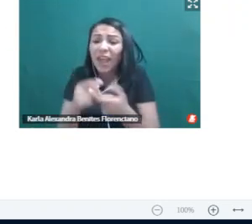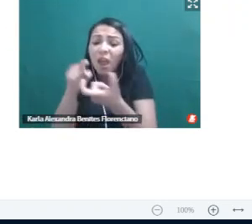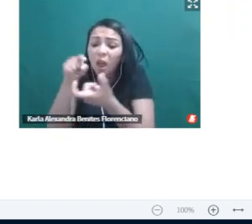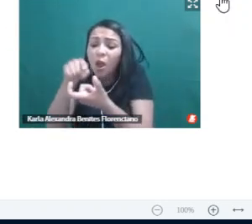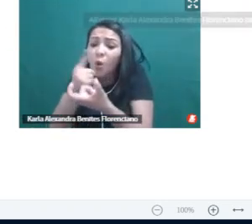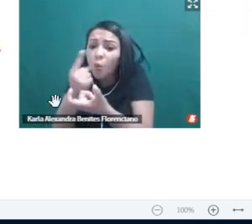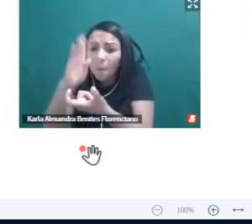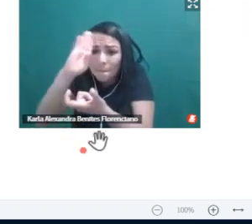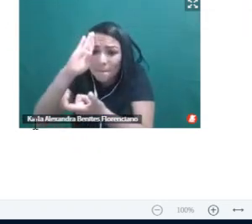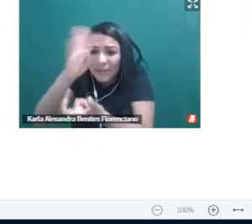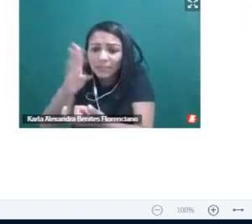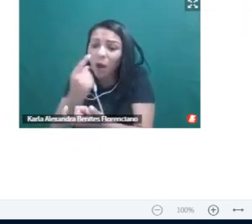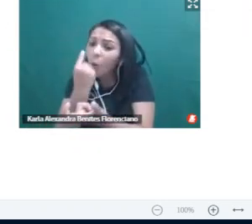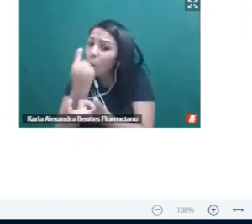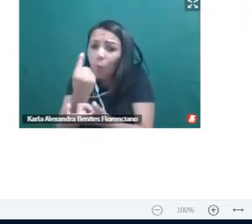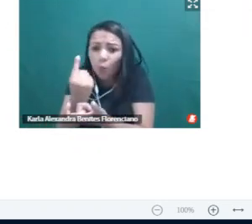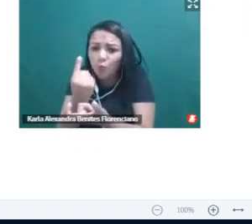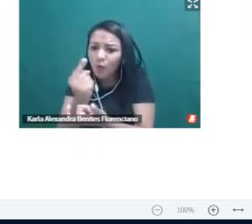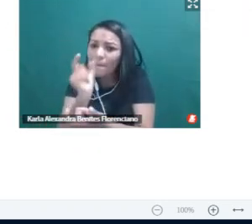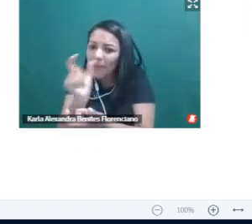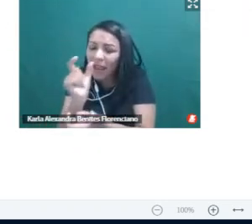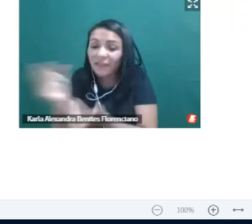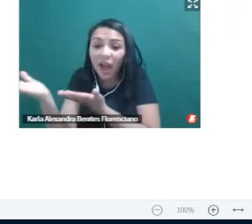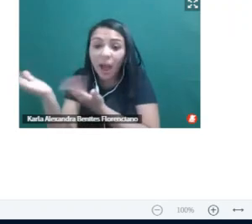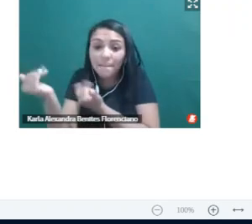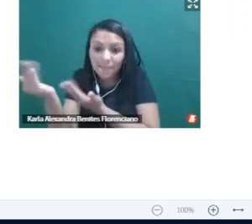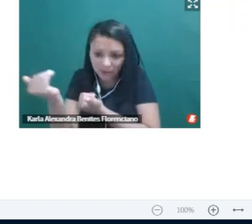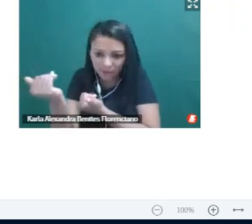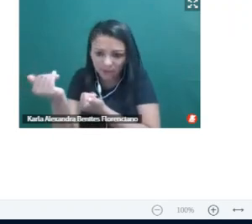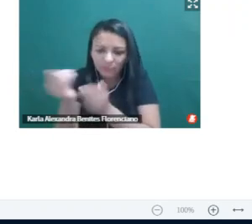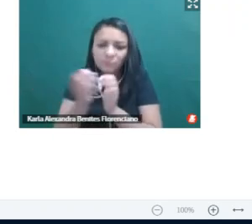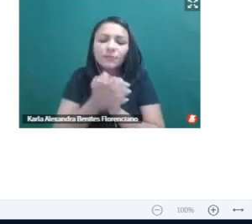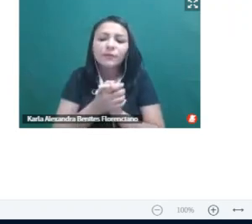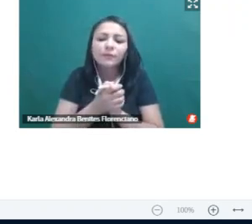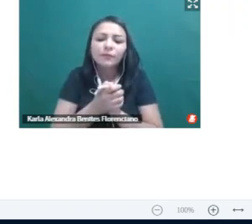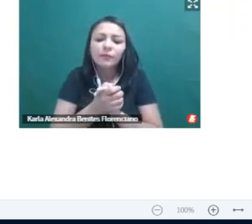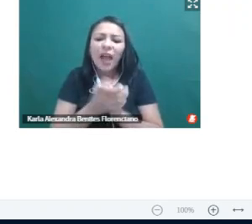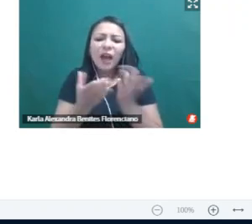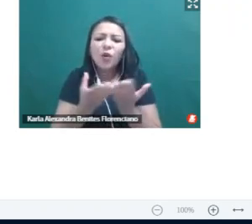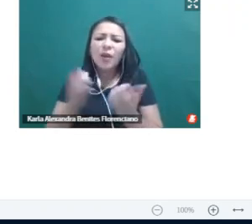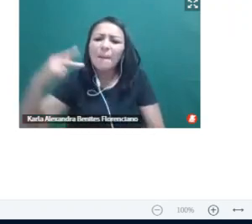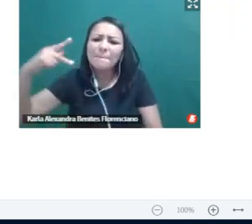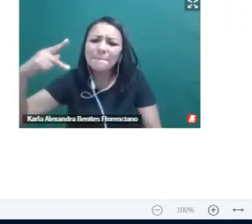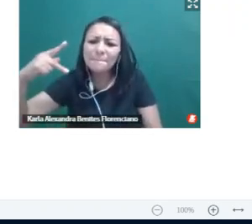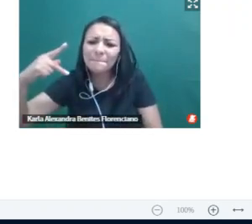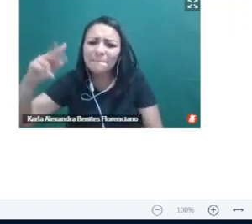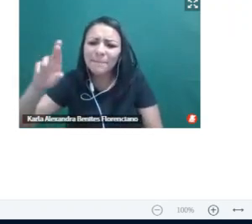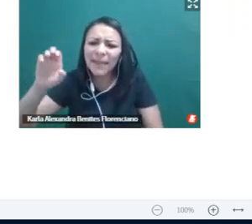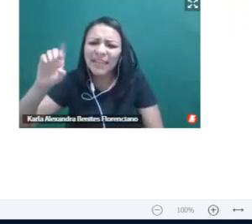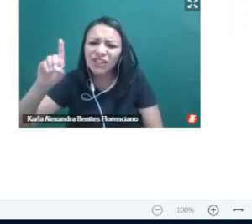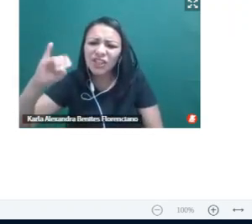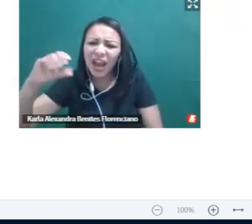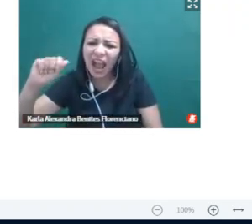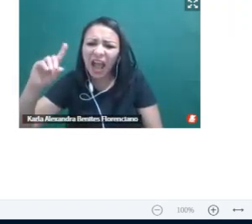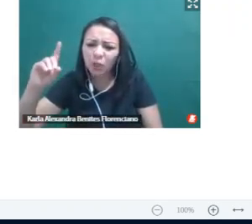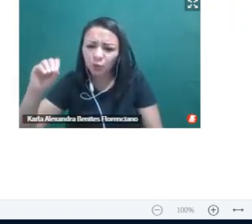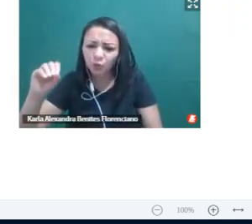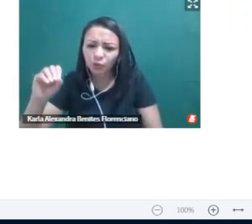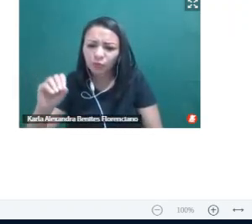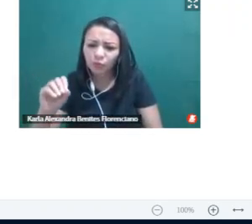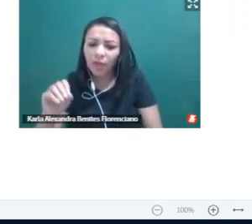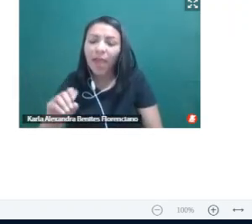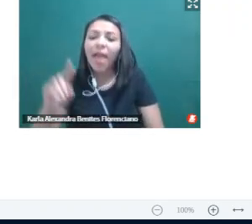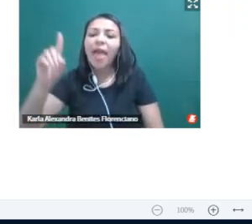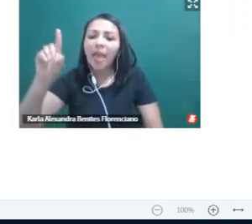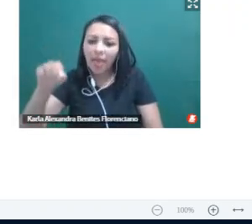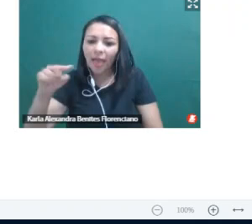é rapaz. O predicado é alto. Eu tenho